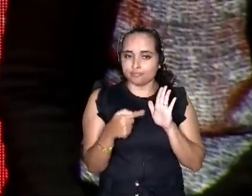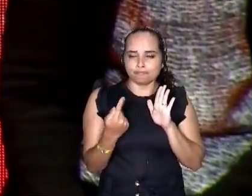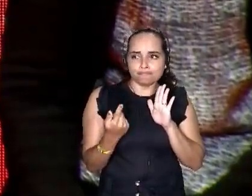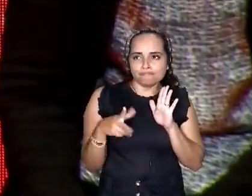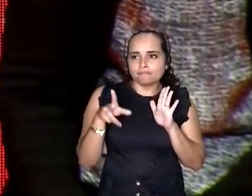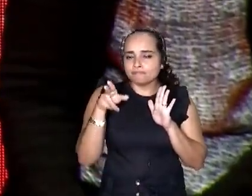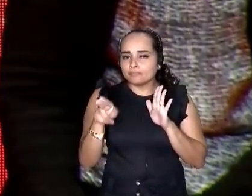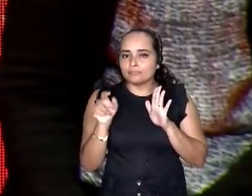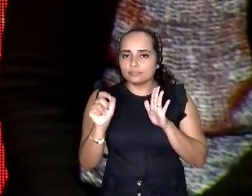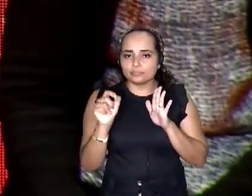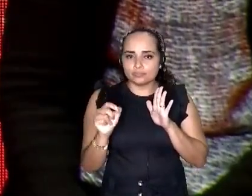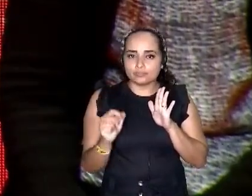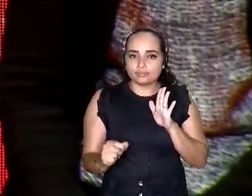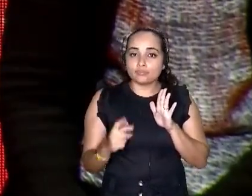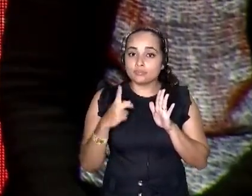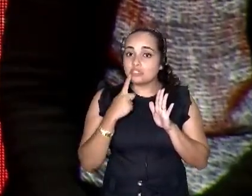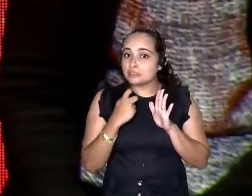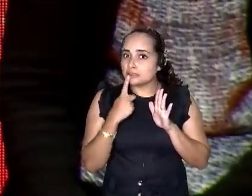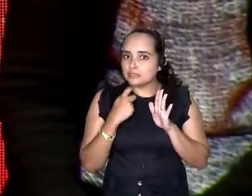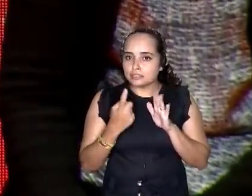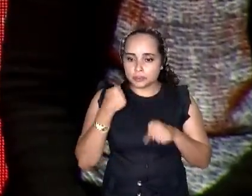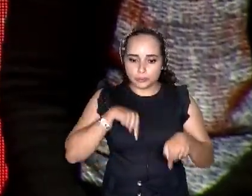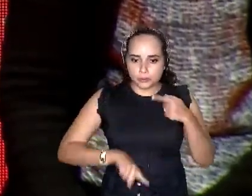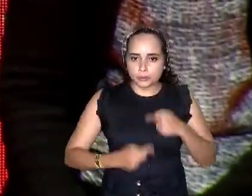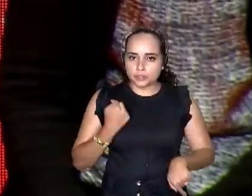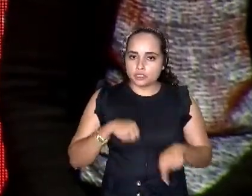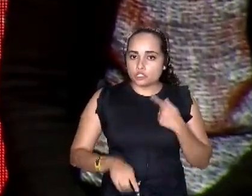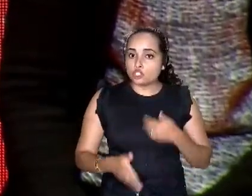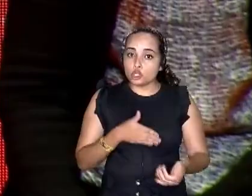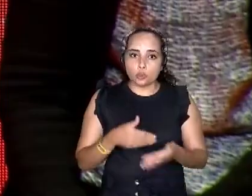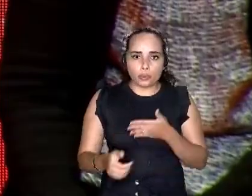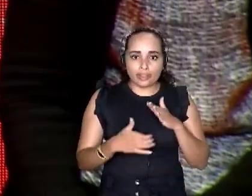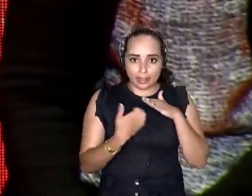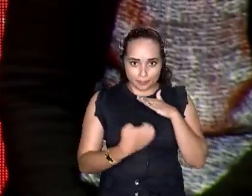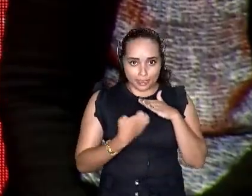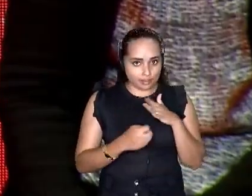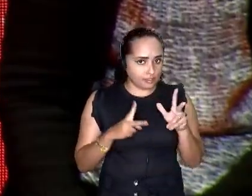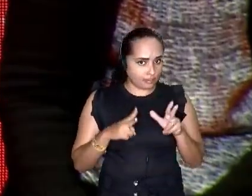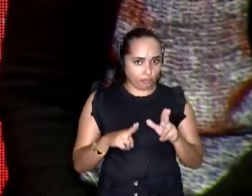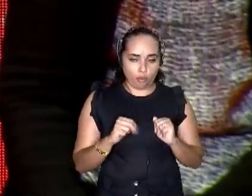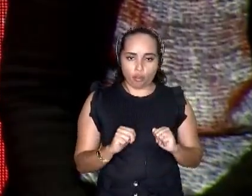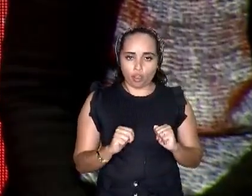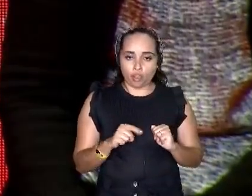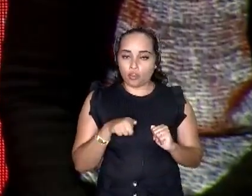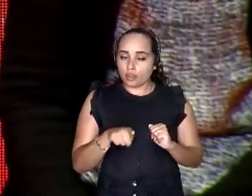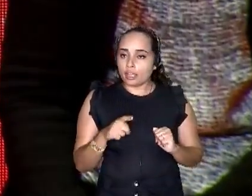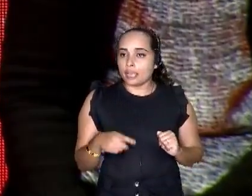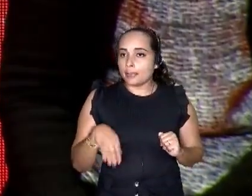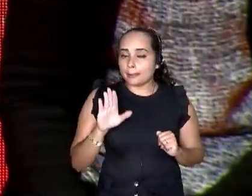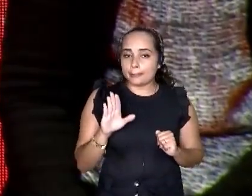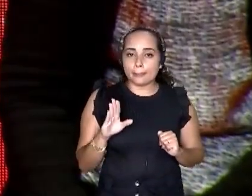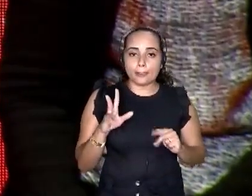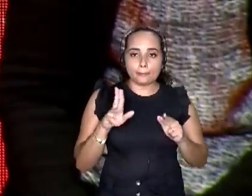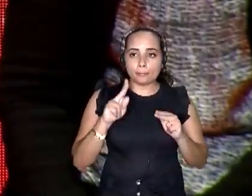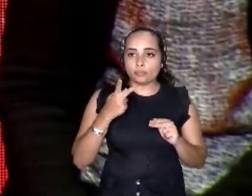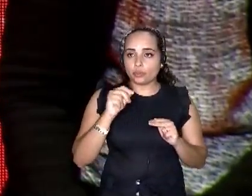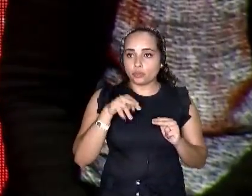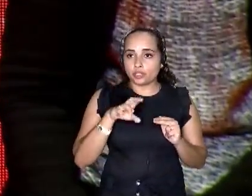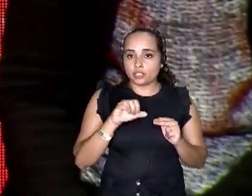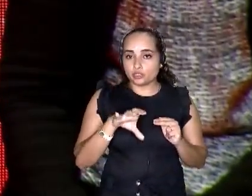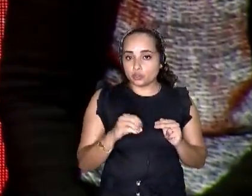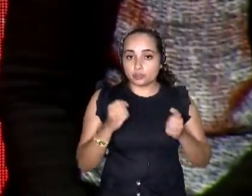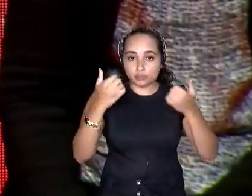digamos assim, são o sangue realmente que circula dentro de qualquer multinacional. Isso é o que é de mais, como o Horácio falou, o que de